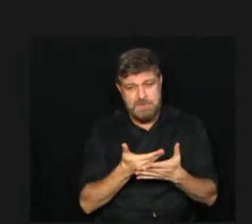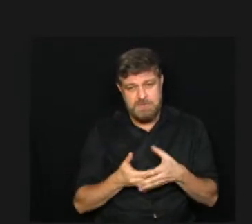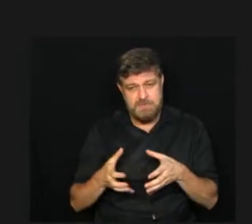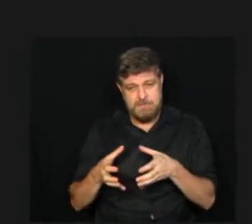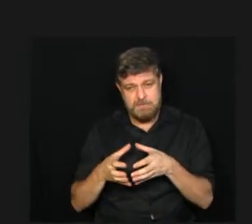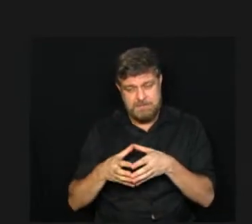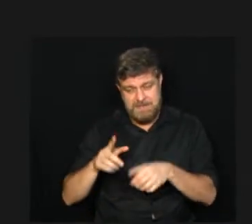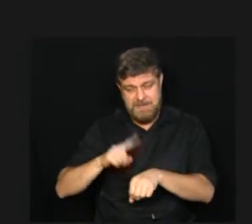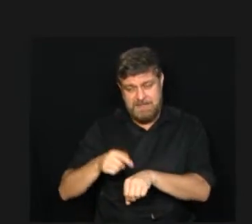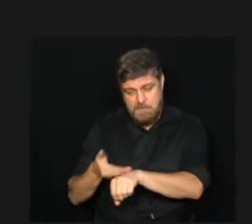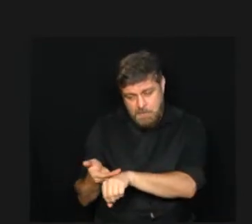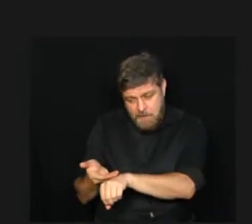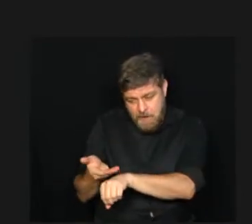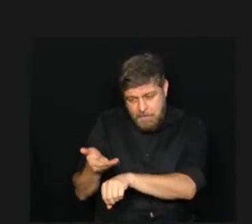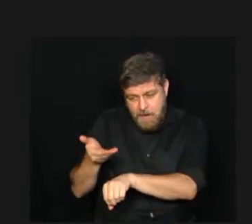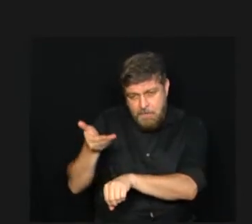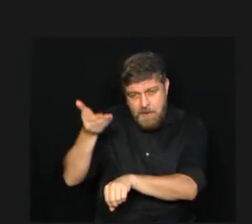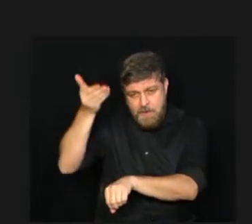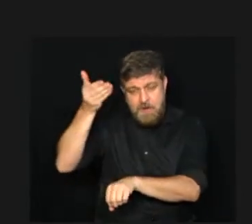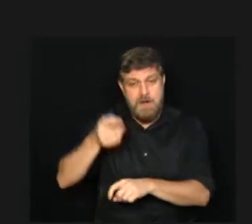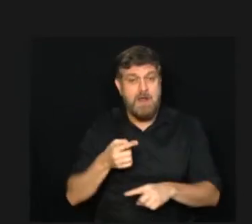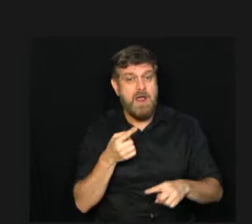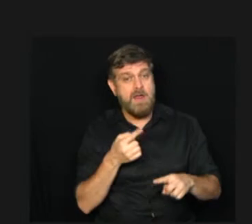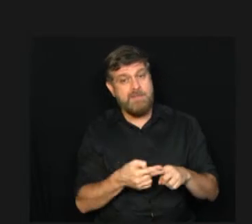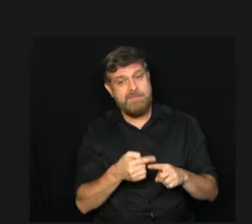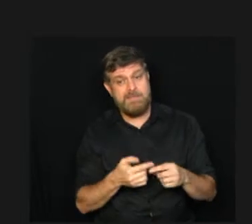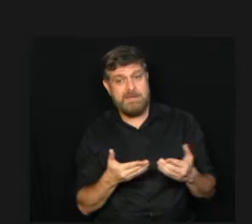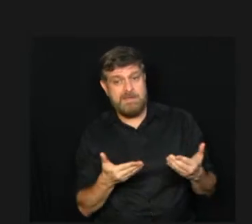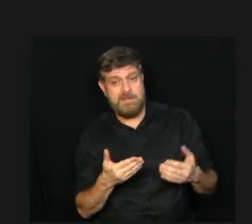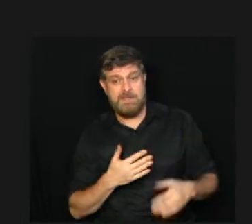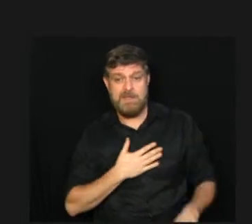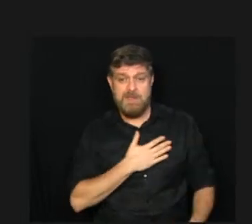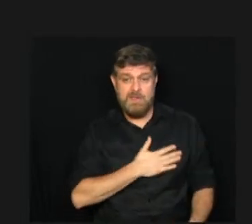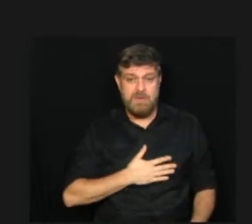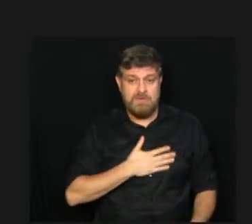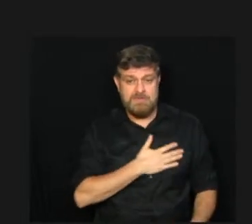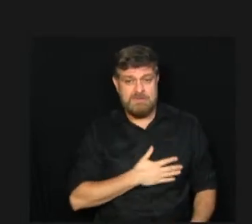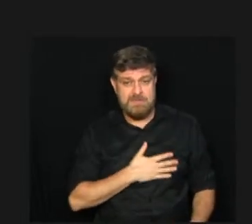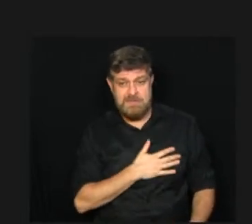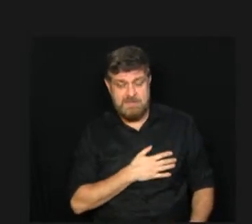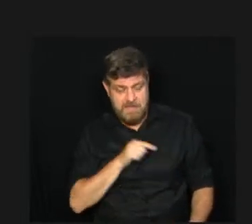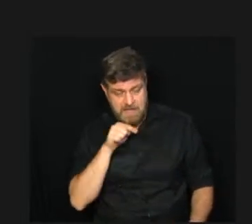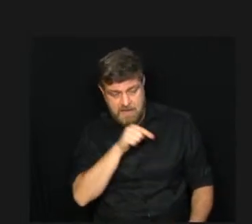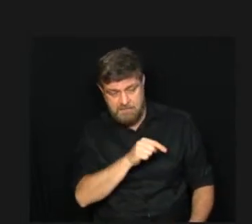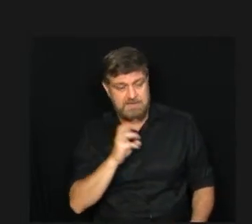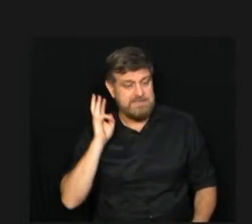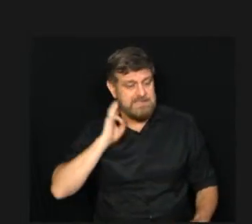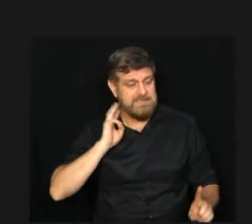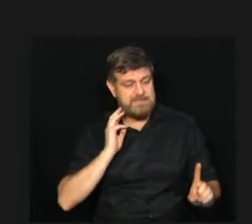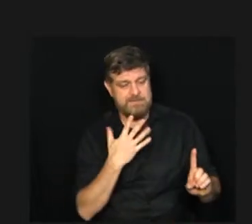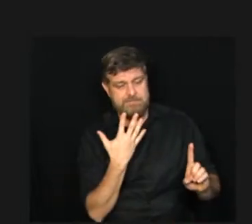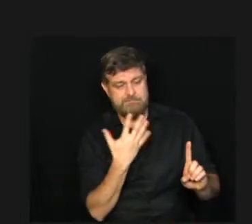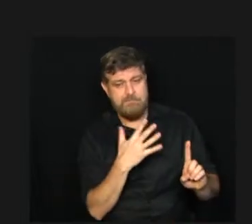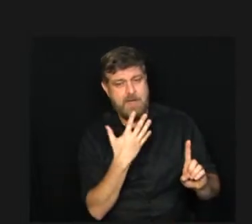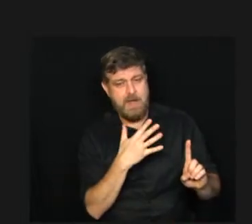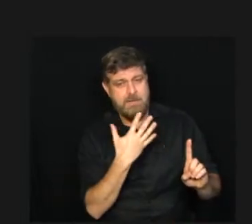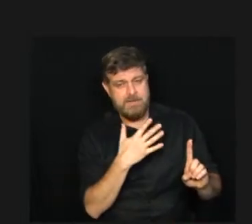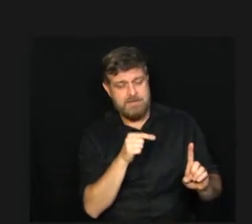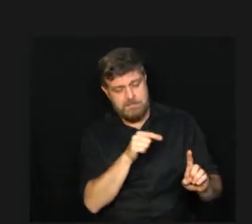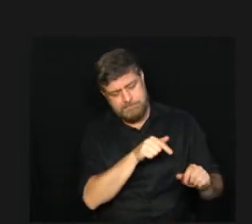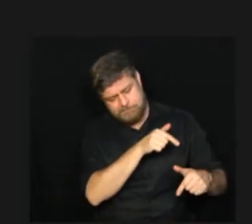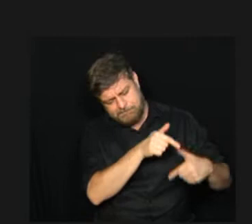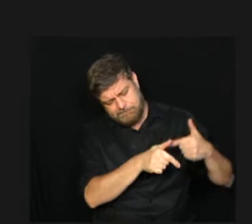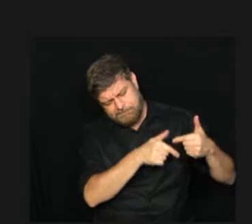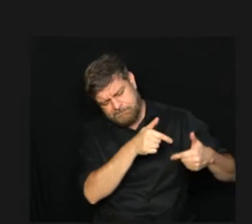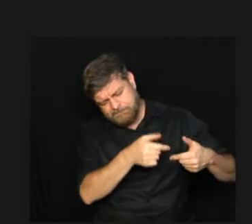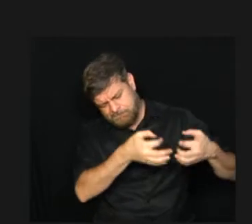a comissão, até mesmo porque, Cecílio, eu gostaria aqui de parabenizá-lo pelos trabalhos que tem feito através dessa